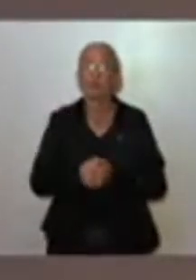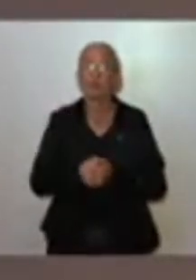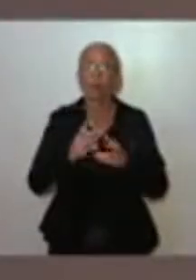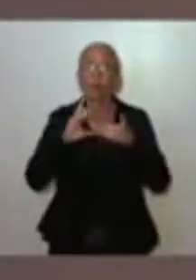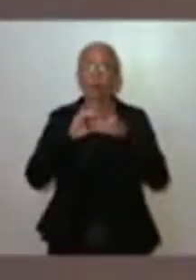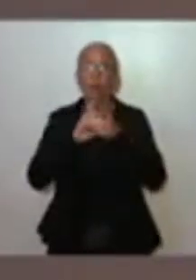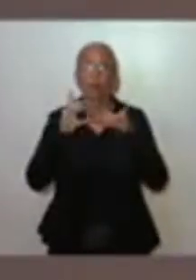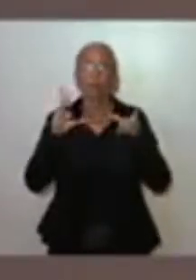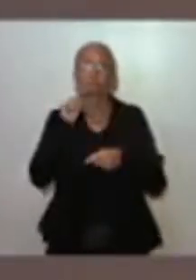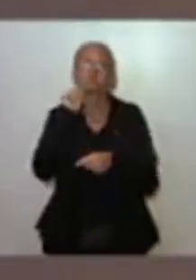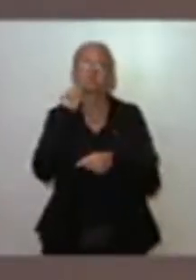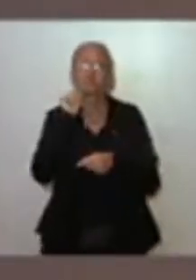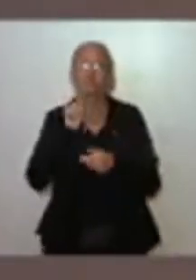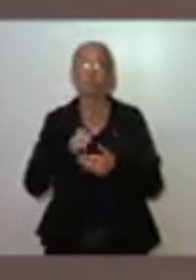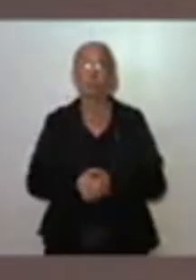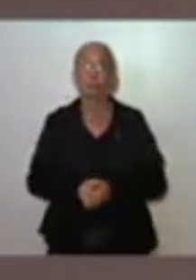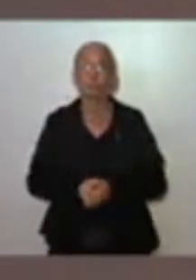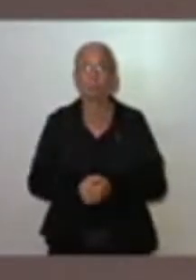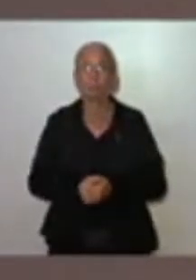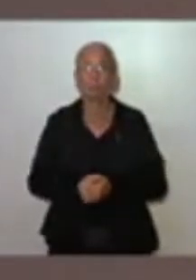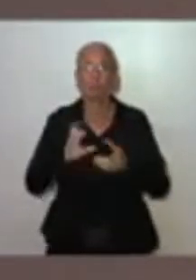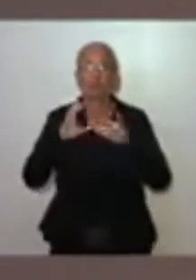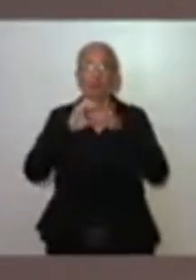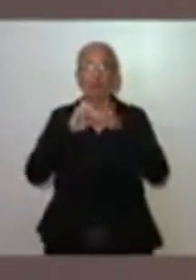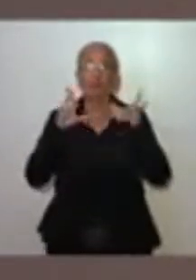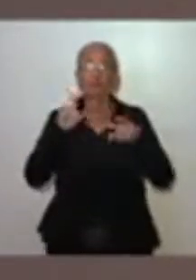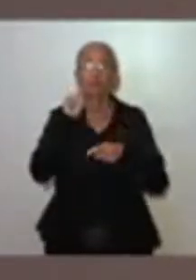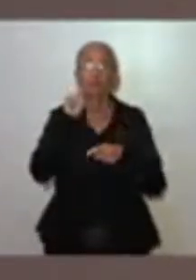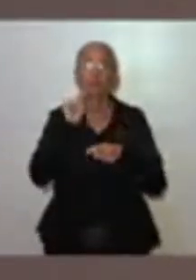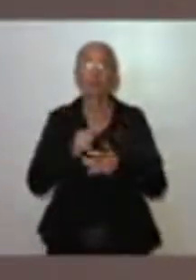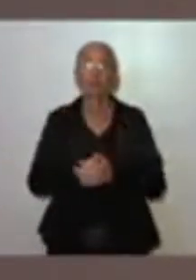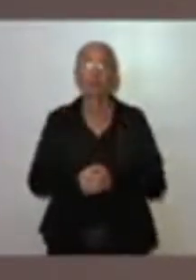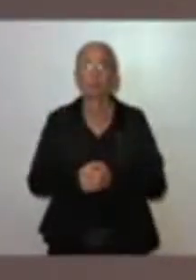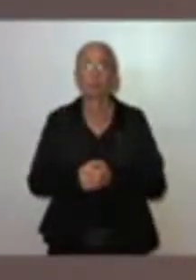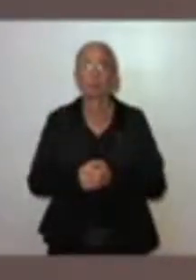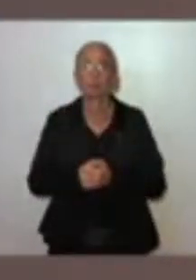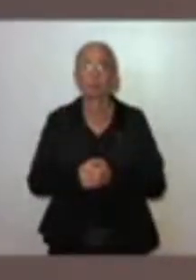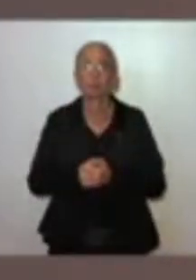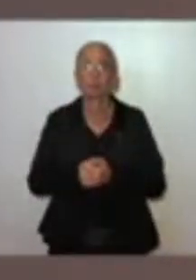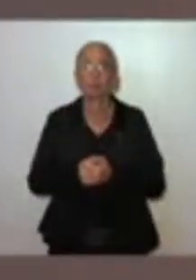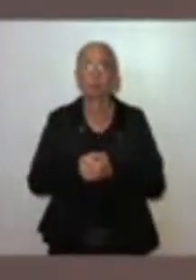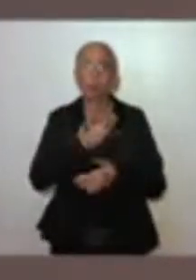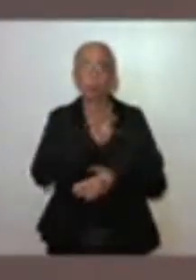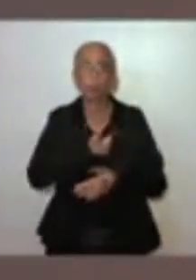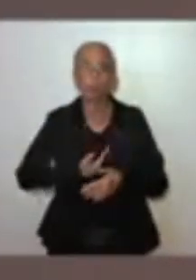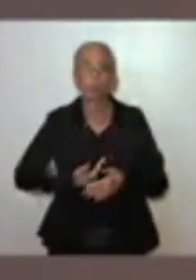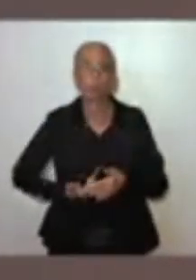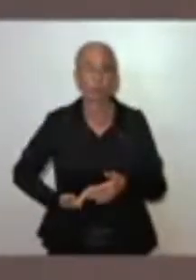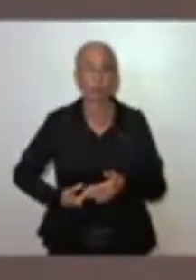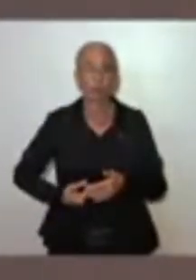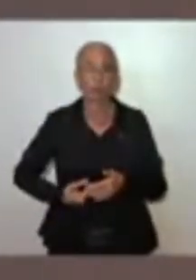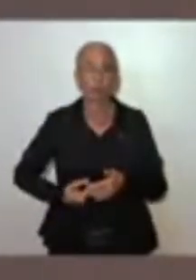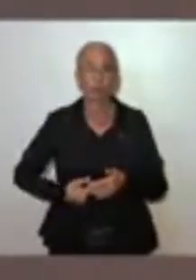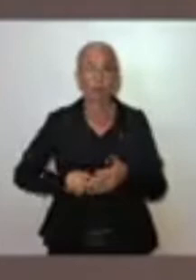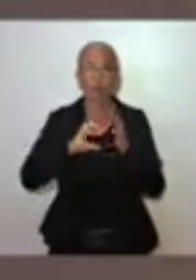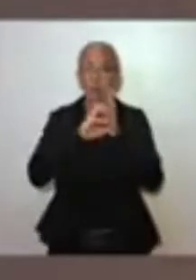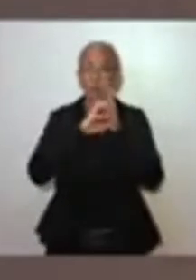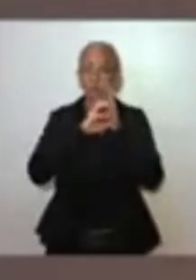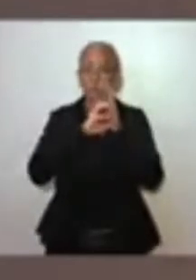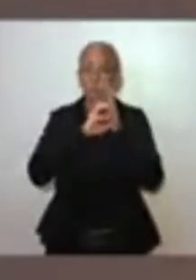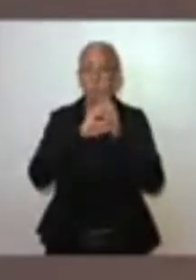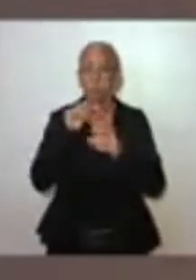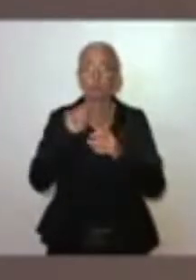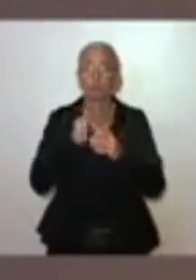democracia a democracia é um regime de governo que tem algumas características